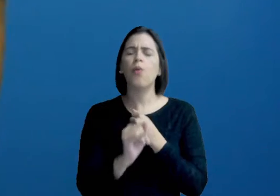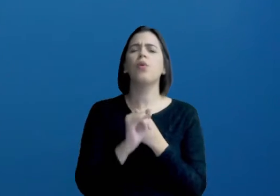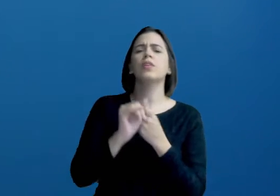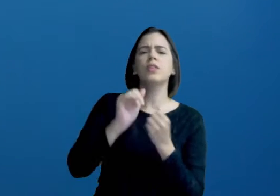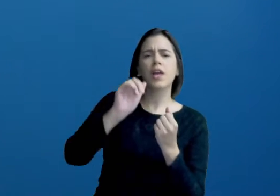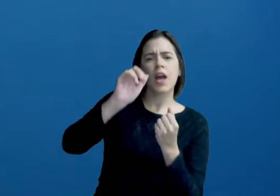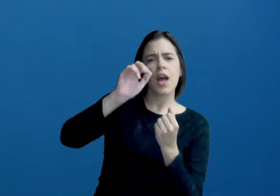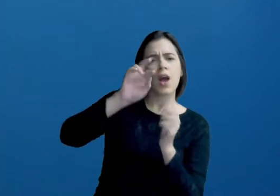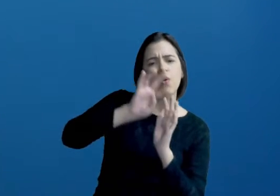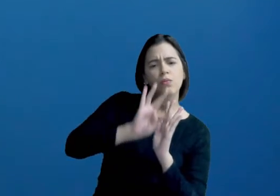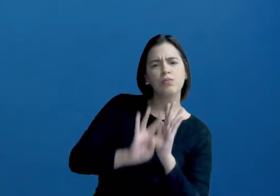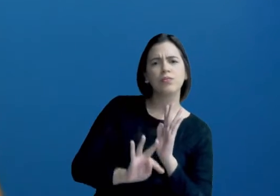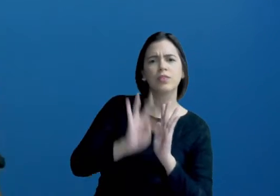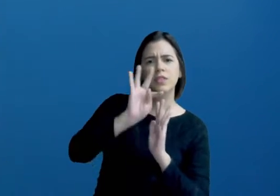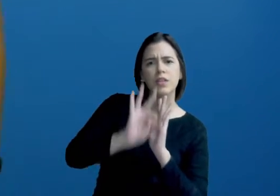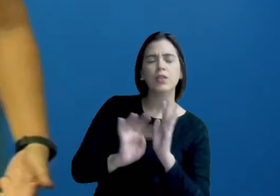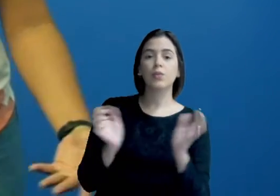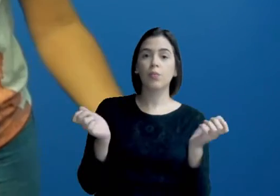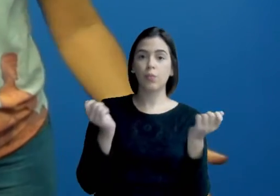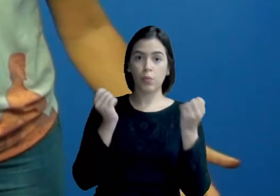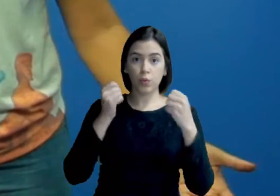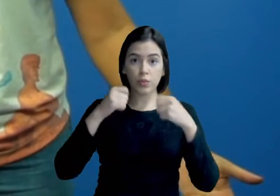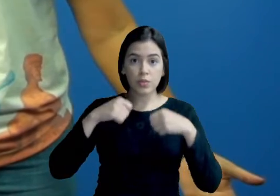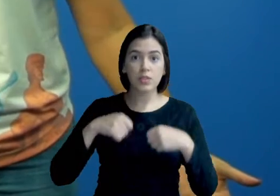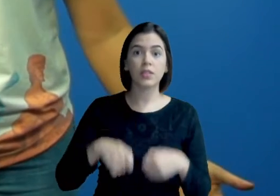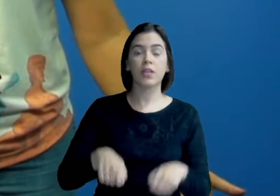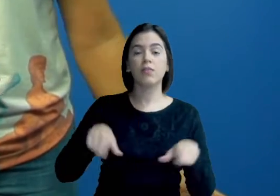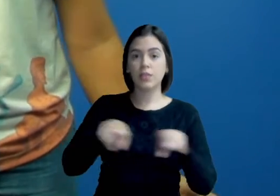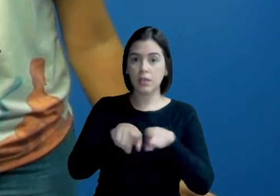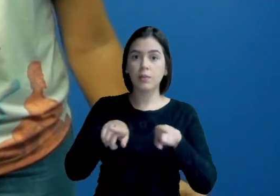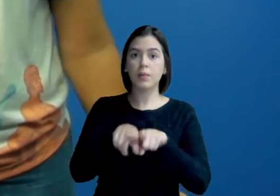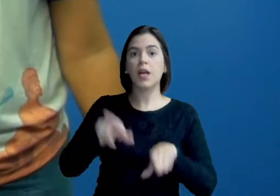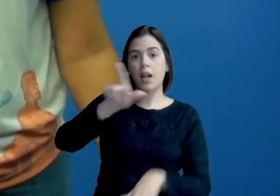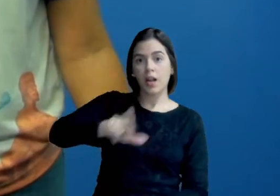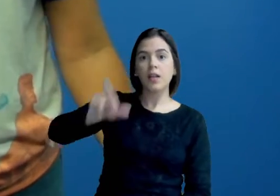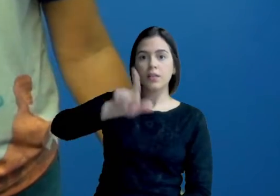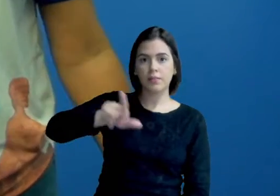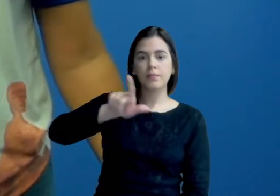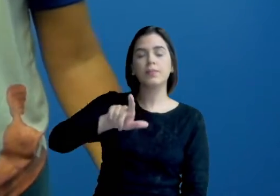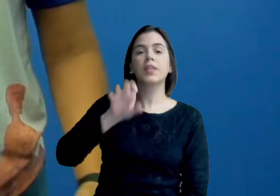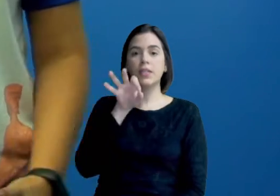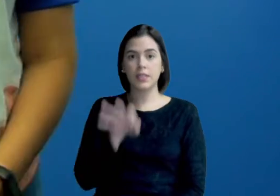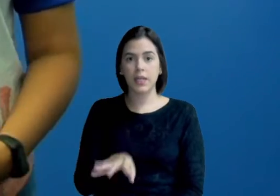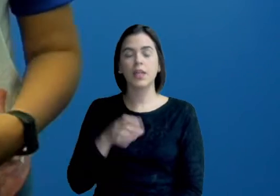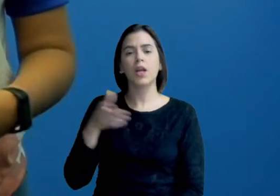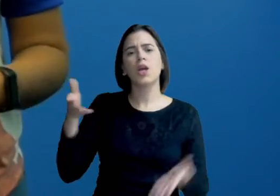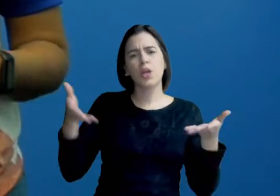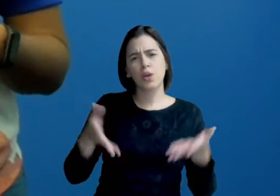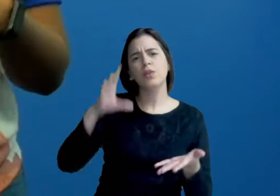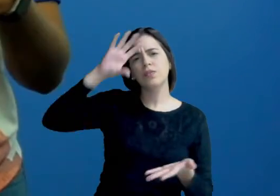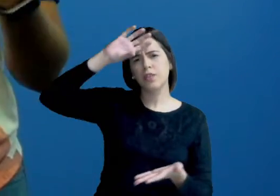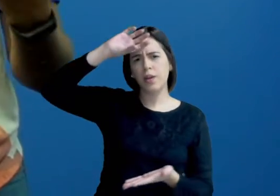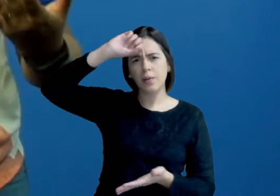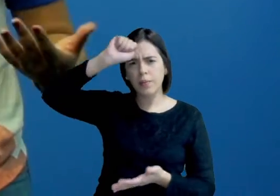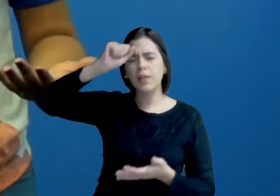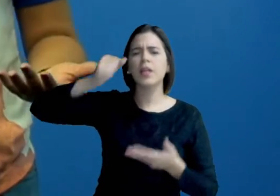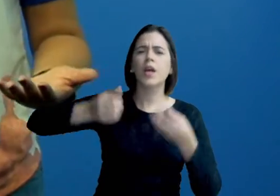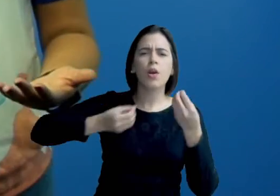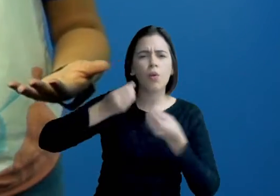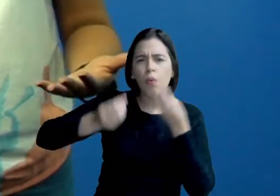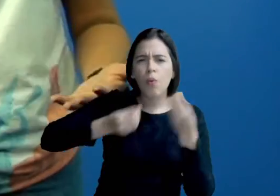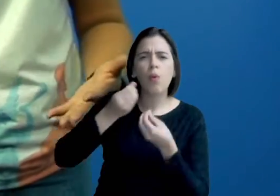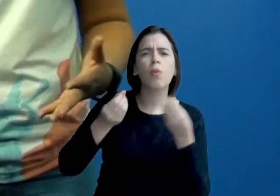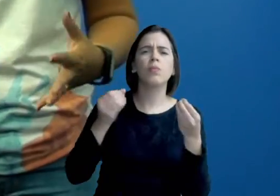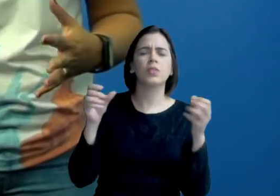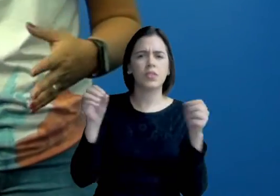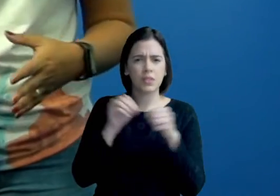de gênero textual que também se enquadra como gênero literário, certo? E hoje a gente vai aprender um pouquinho sobre